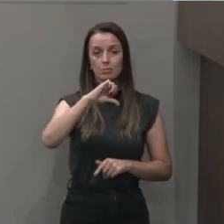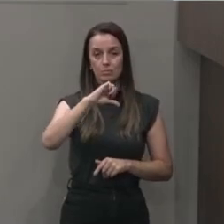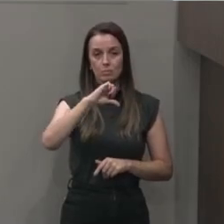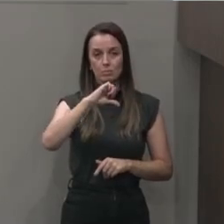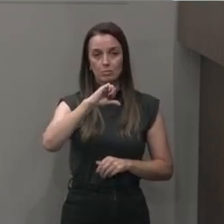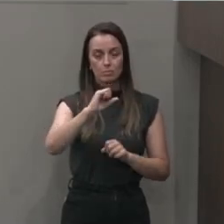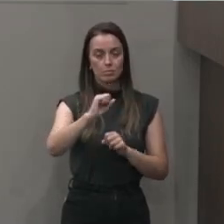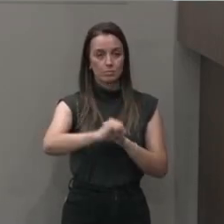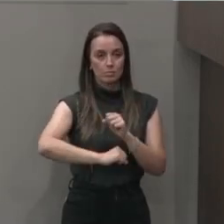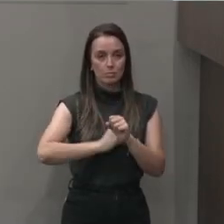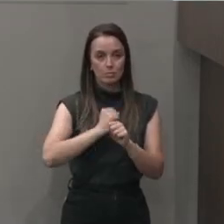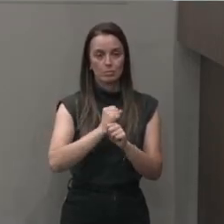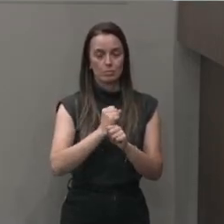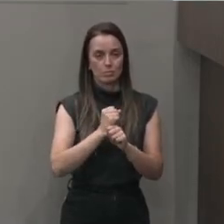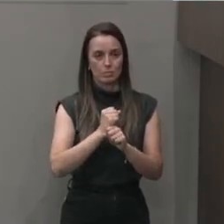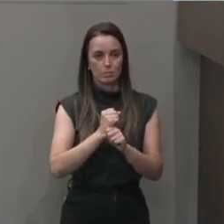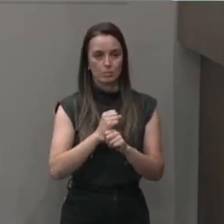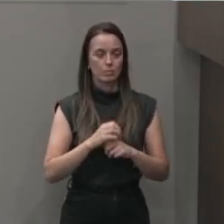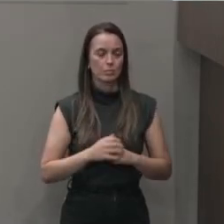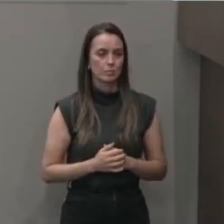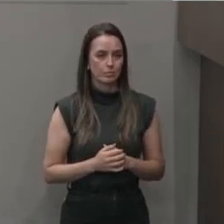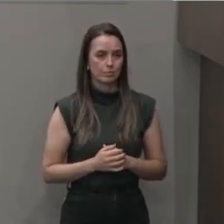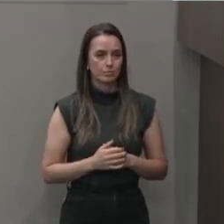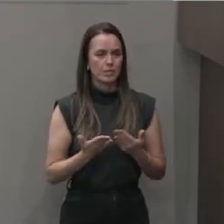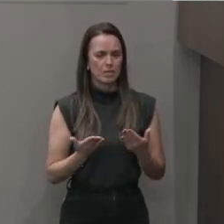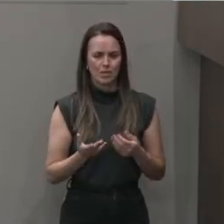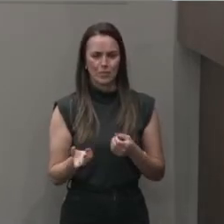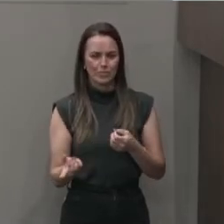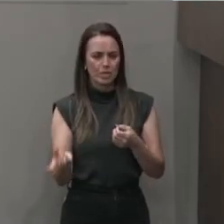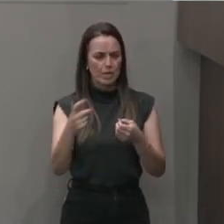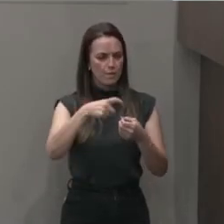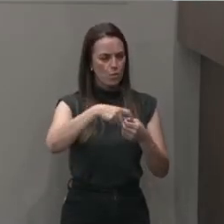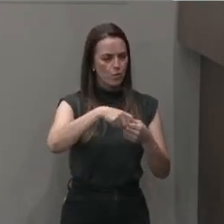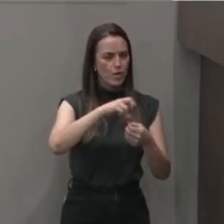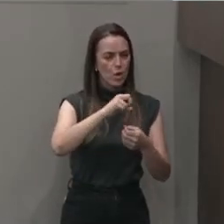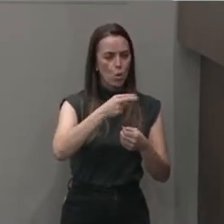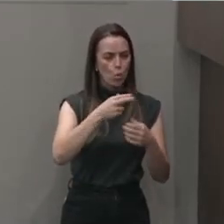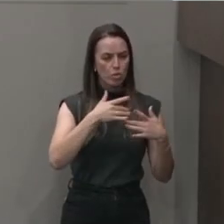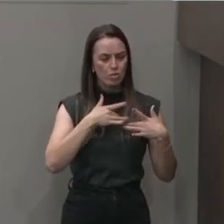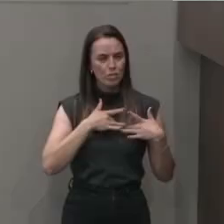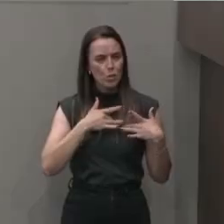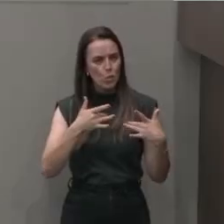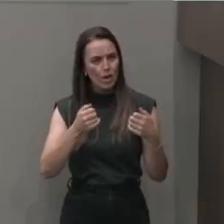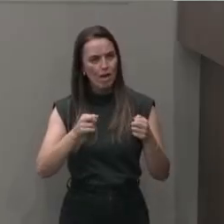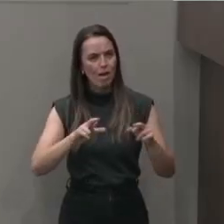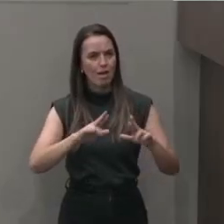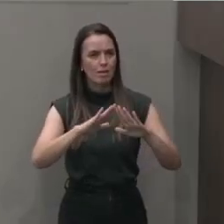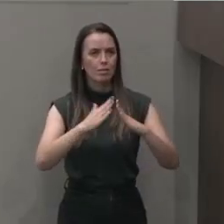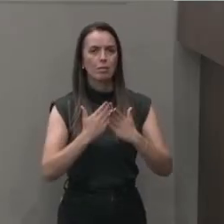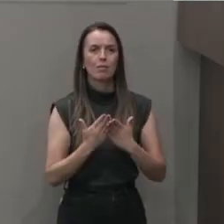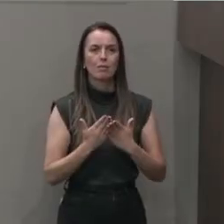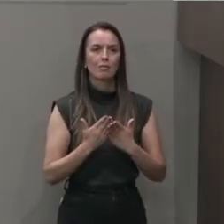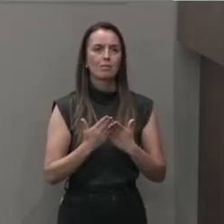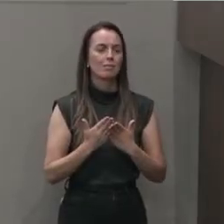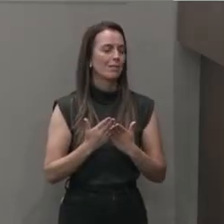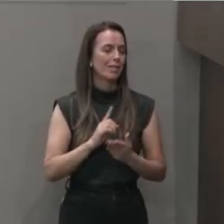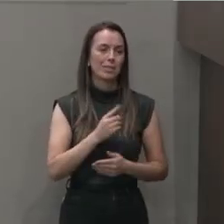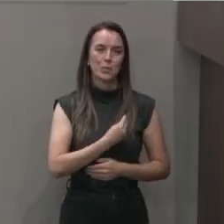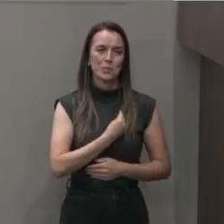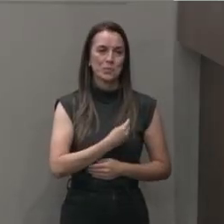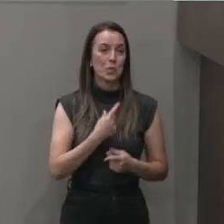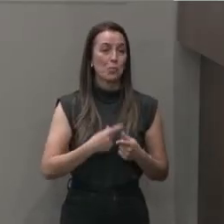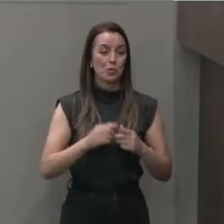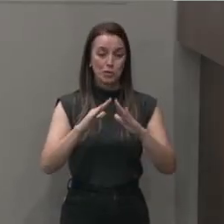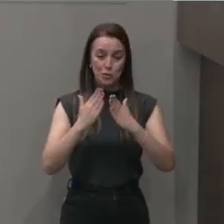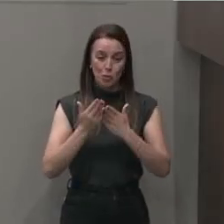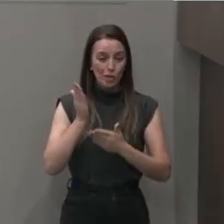das contrapartidas, que é a devolução ou a doação da área onde está a escola, não existe, porque essa escola já está lá.